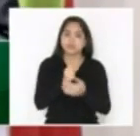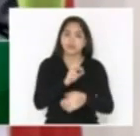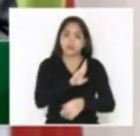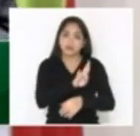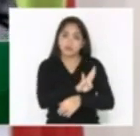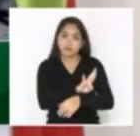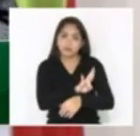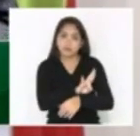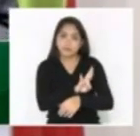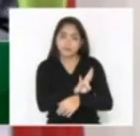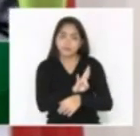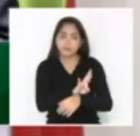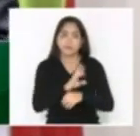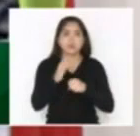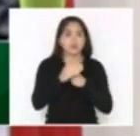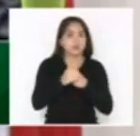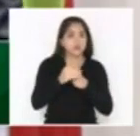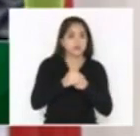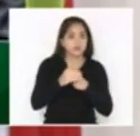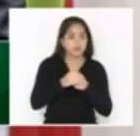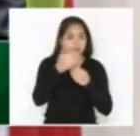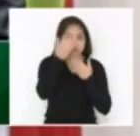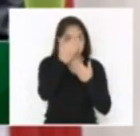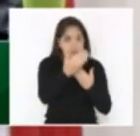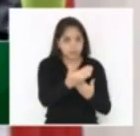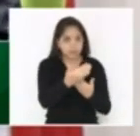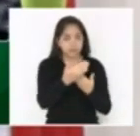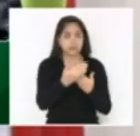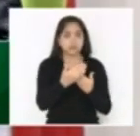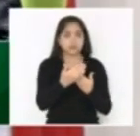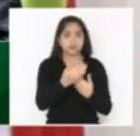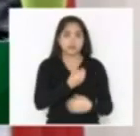demonstrar aqui o nosso carinho, a nossa gratidão. Está aqui o